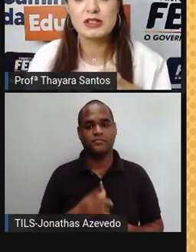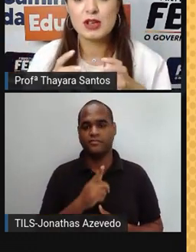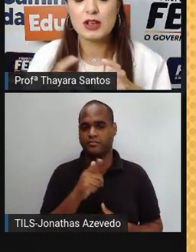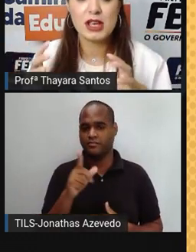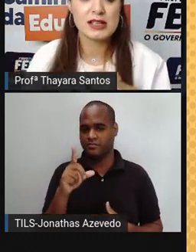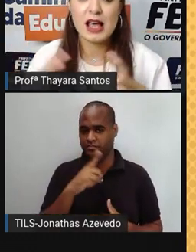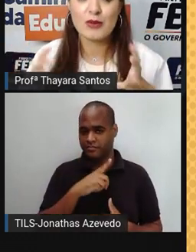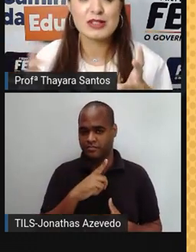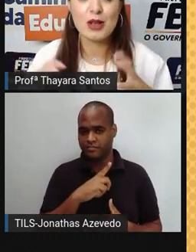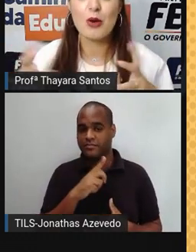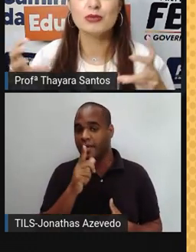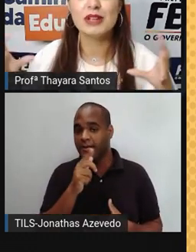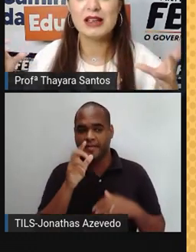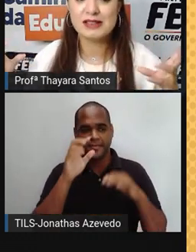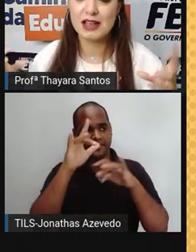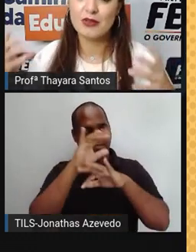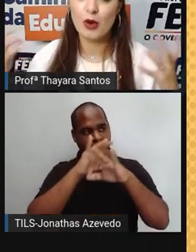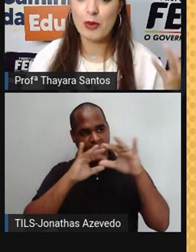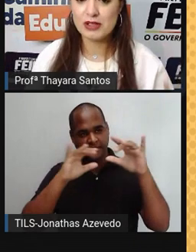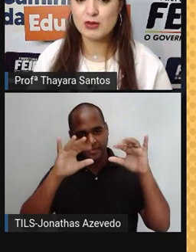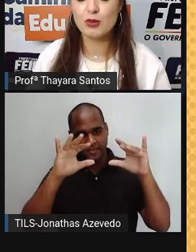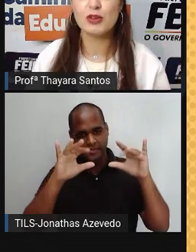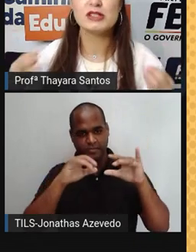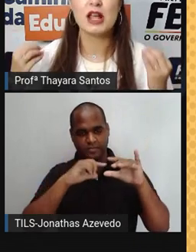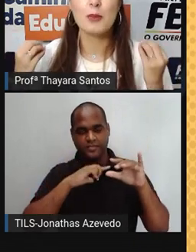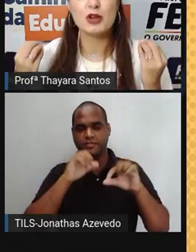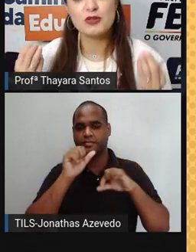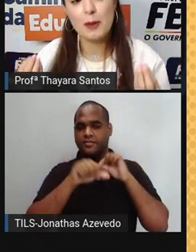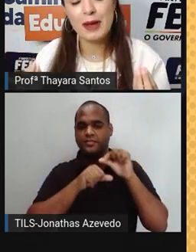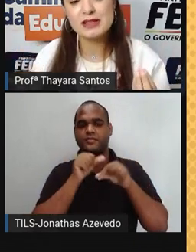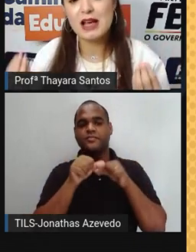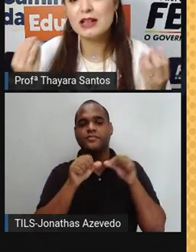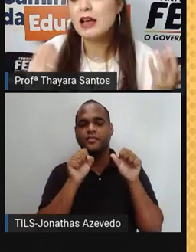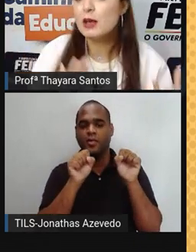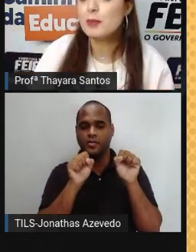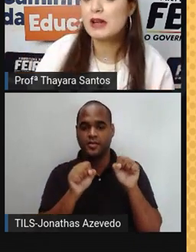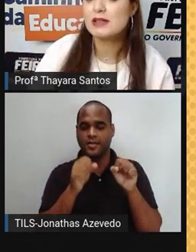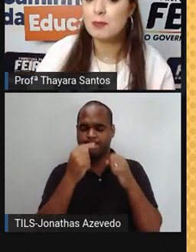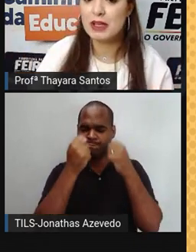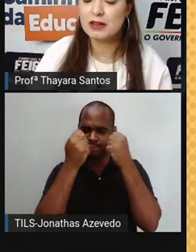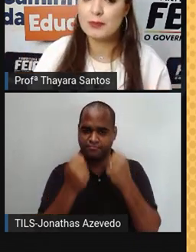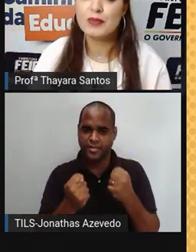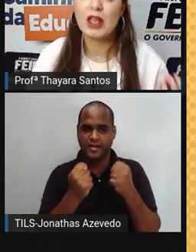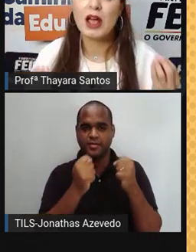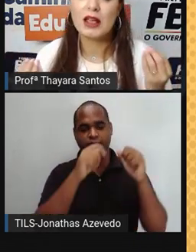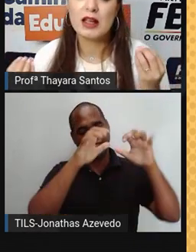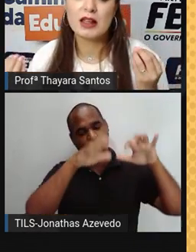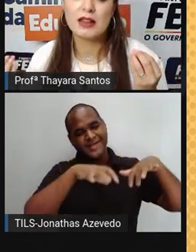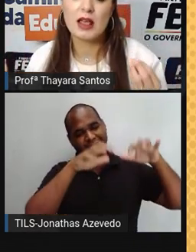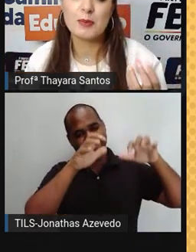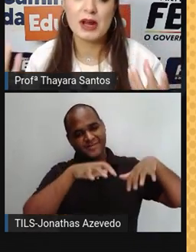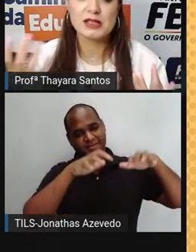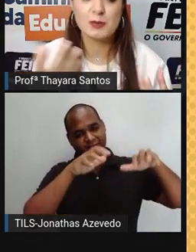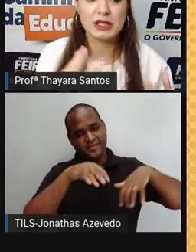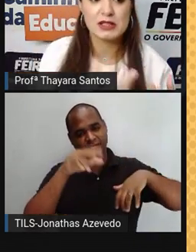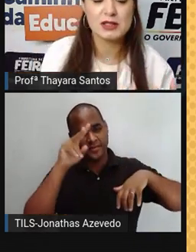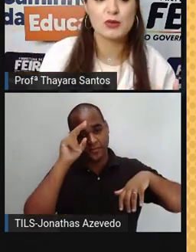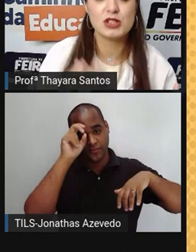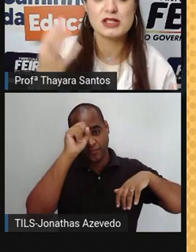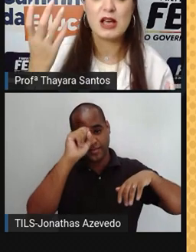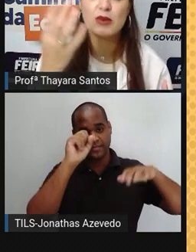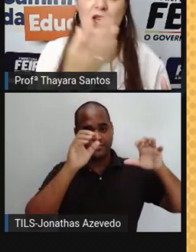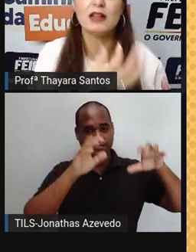que essa nuvem se que essa água se condensa e forma as nuvens ela pode ficar pesada e precipita aí ela tem a